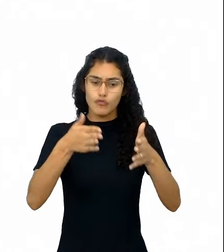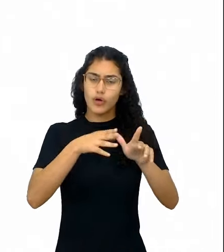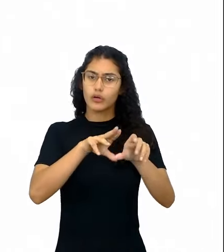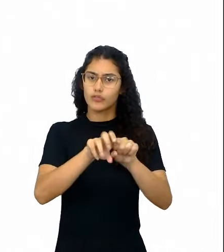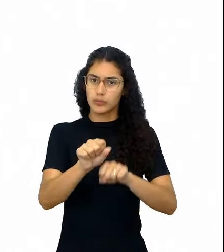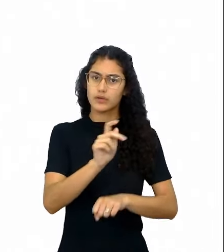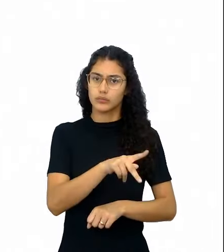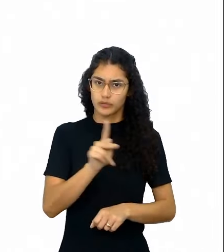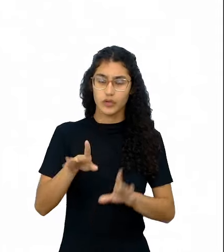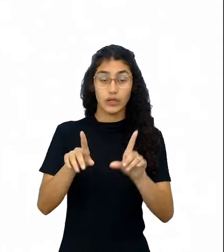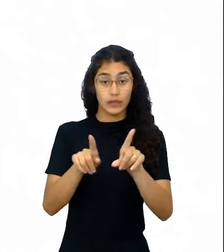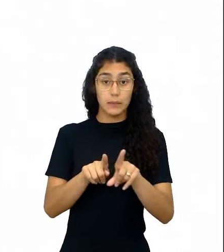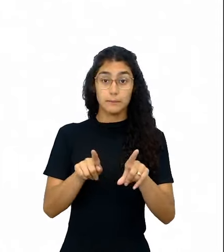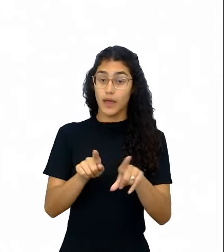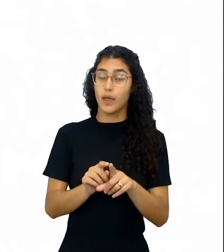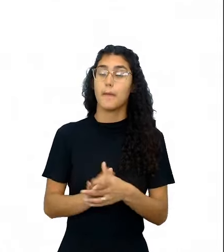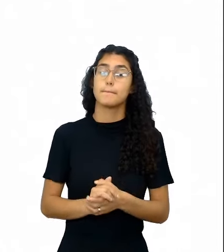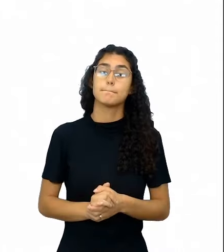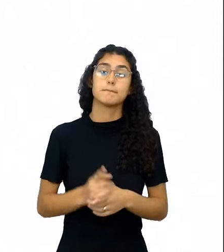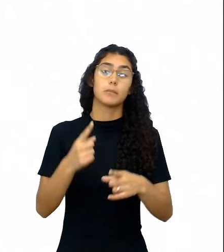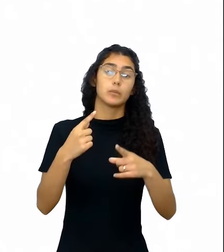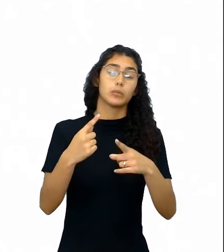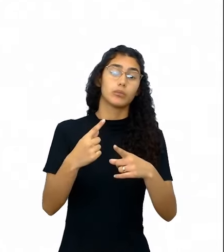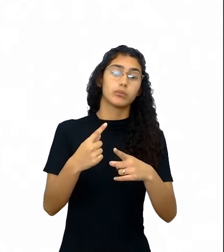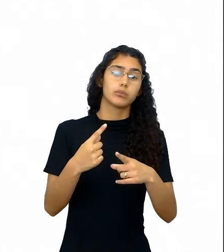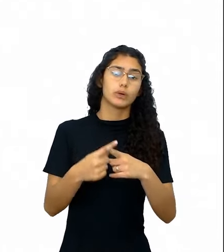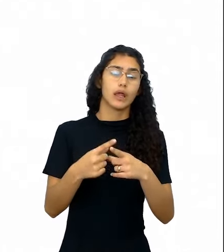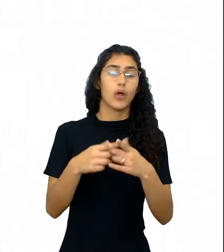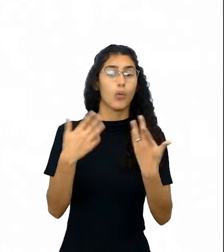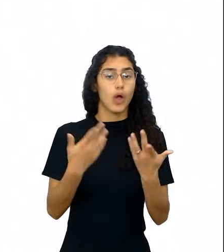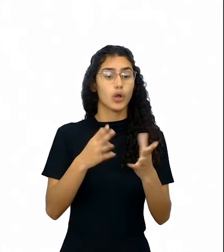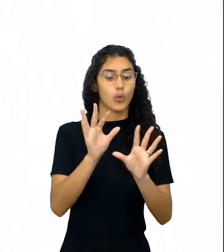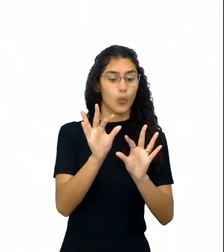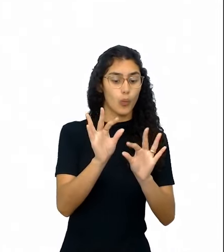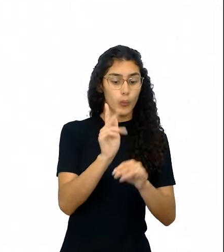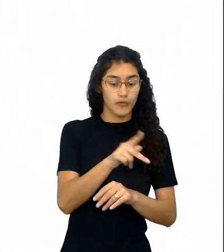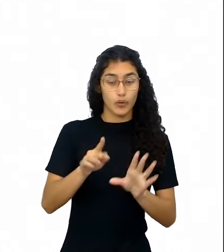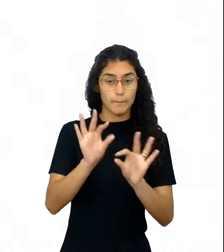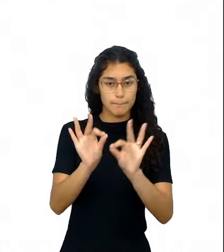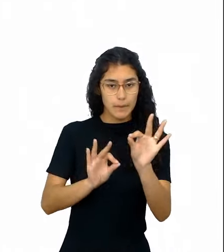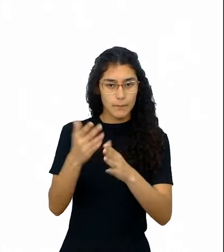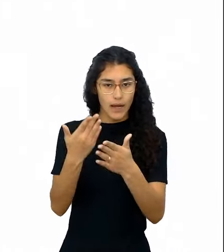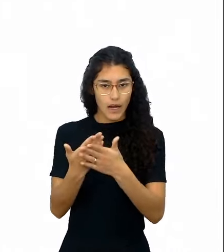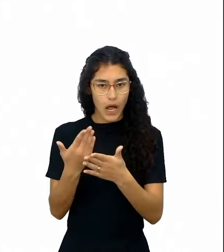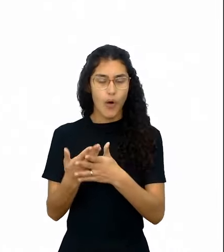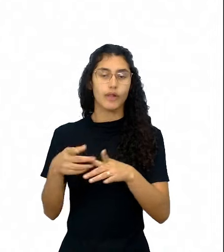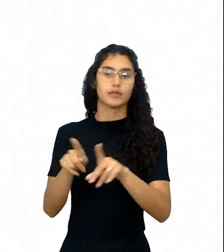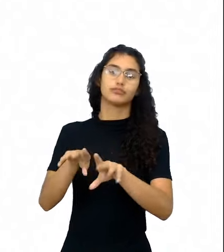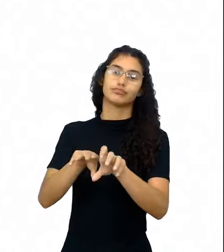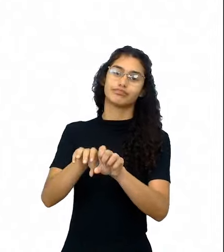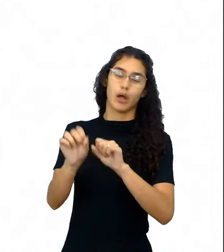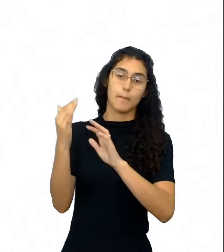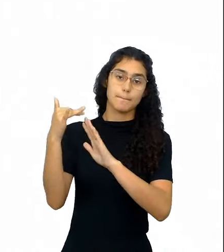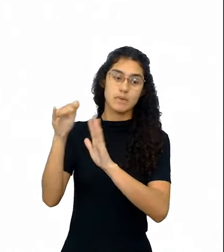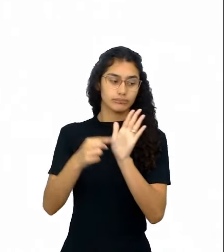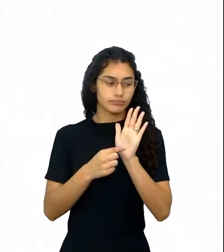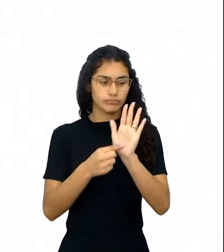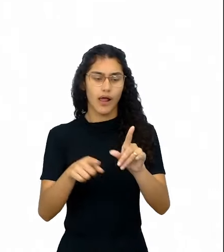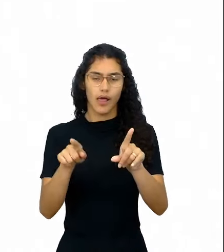do professor. Porque o professor, ao preparar a aula, ele está se formando cada vez mais e fazendo com que